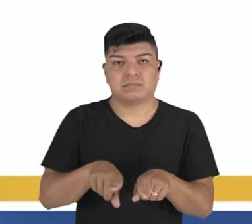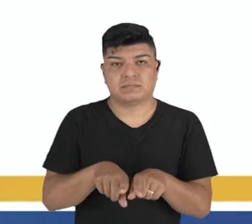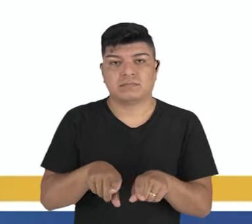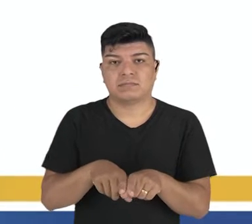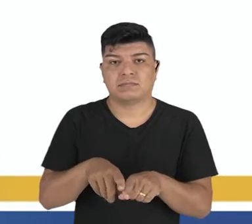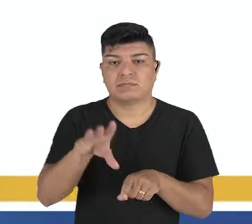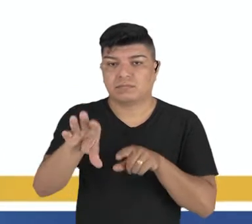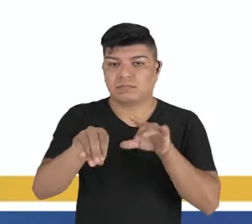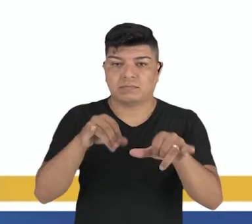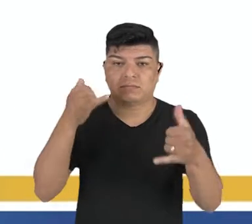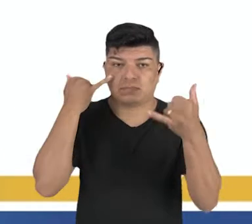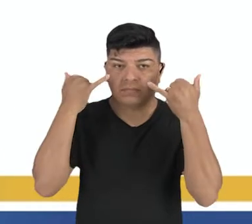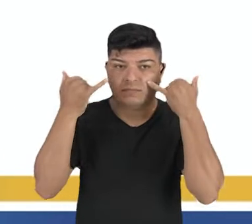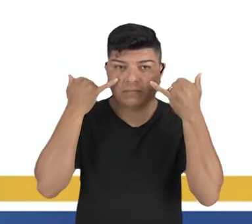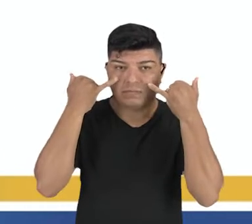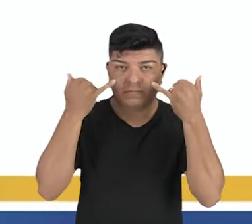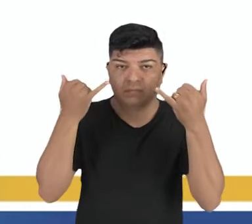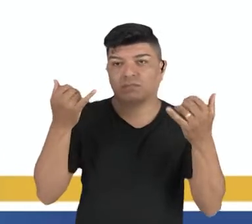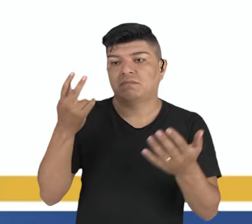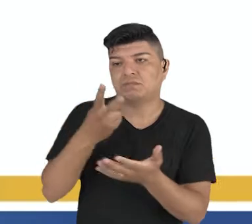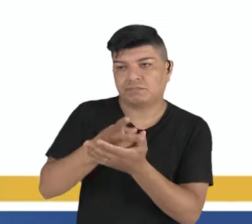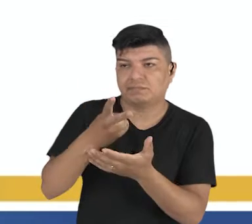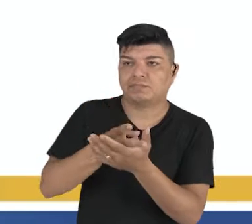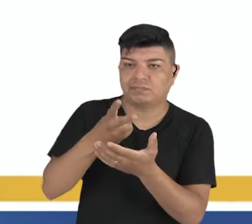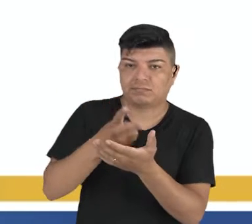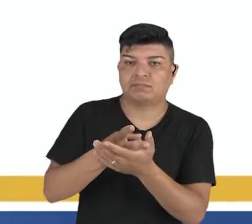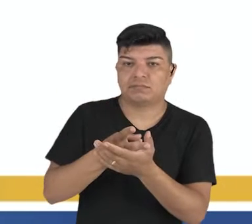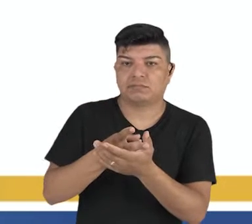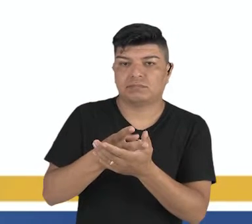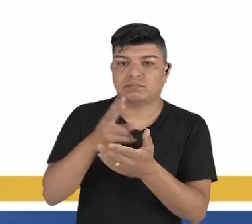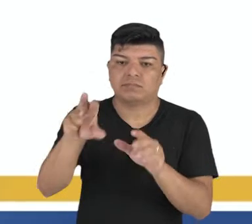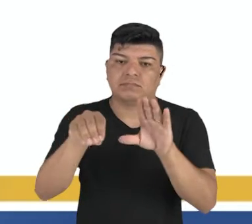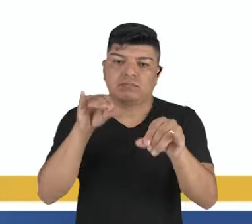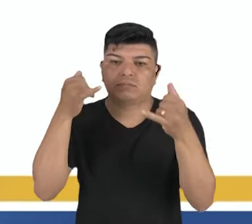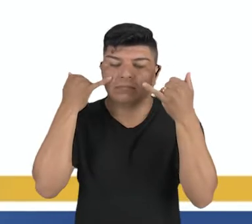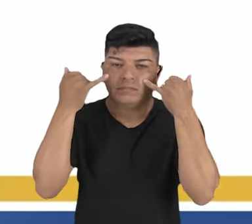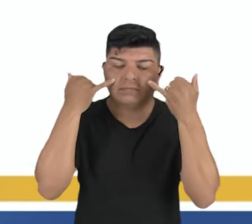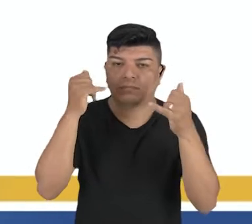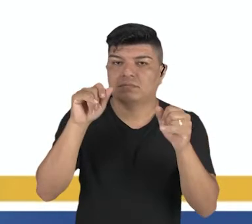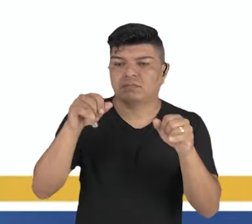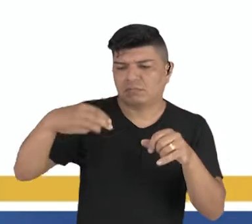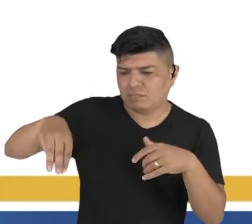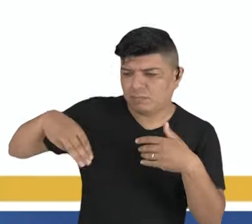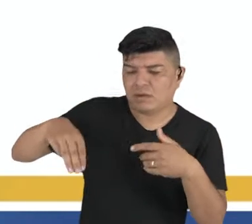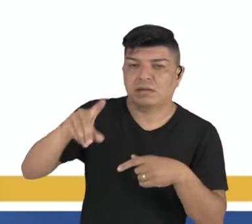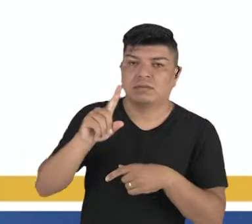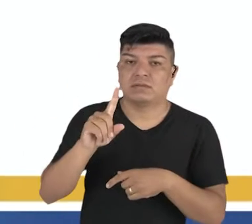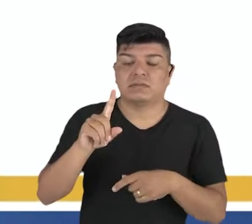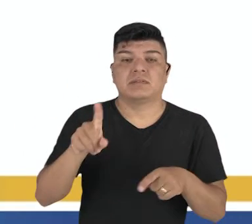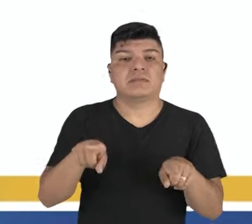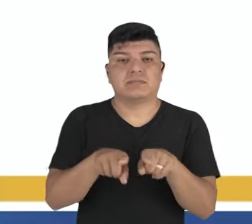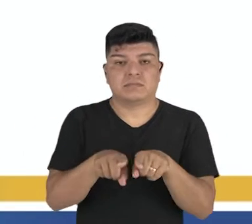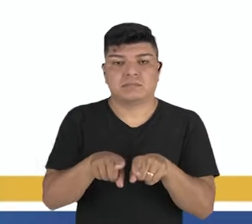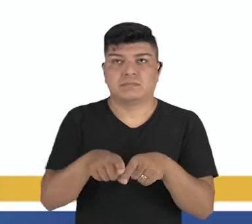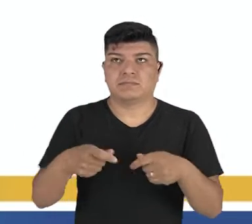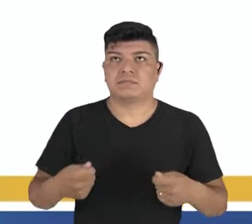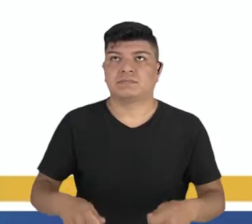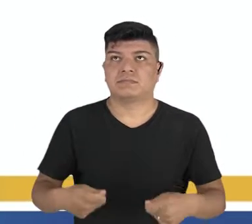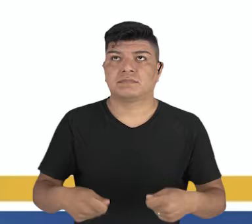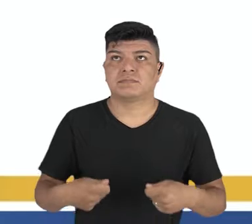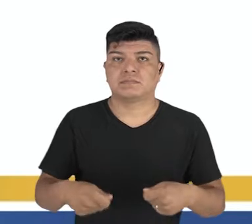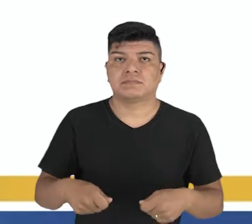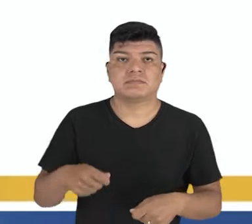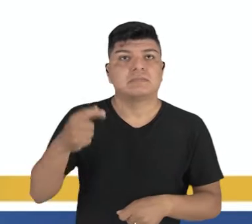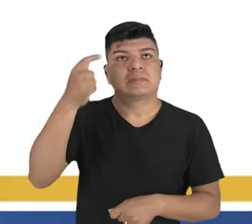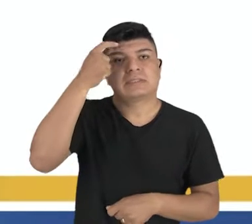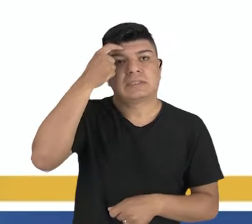coleta de dados. Não necessariamente toda vez que você pensar em coleta de dados, você precisa pensar na matemática. Você também precisa pensar no